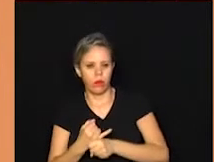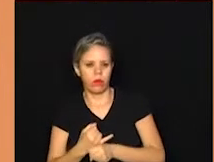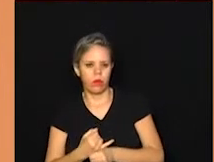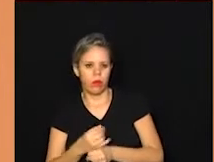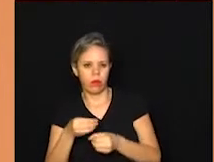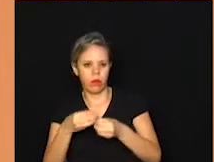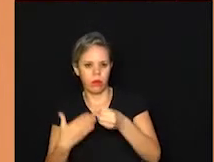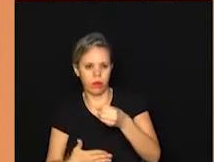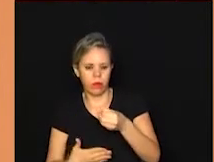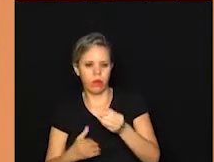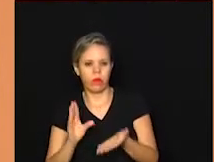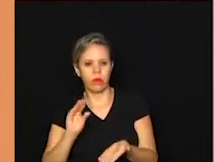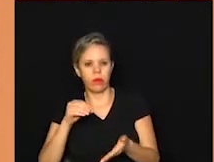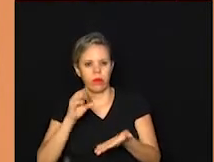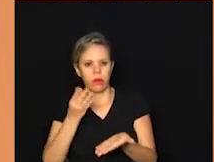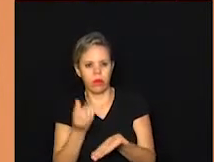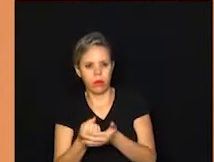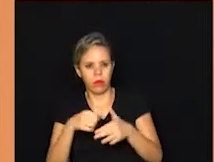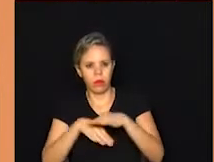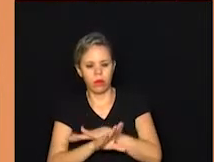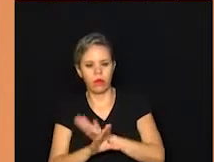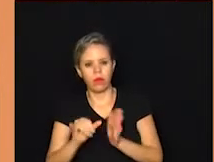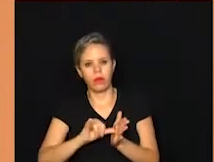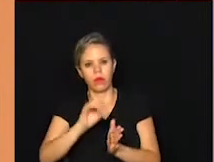conteúdo seja arquivado em meio digital.